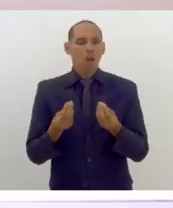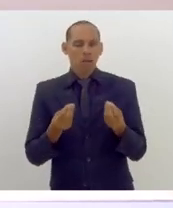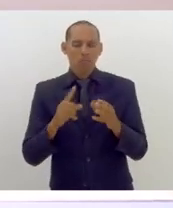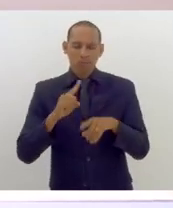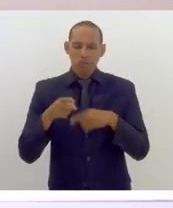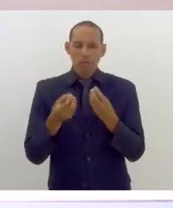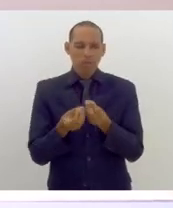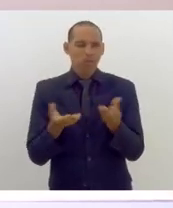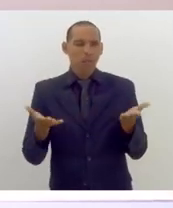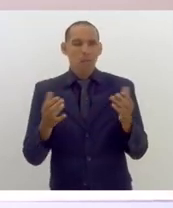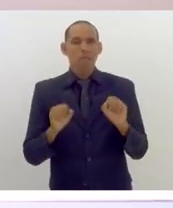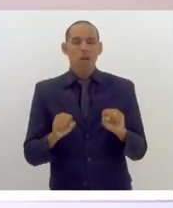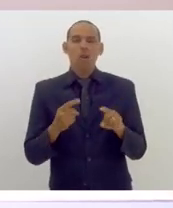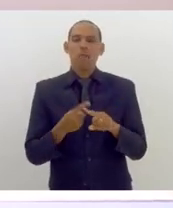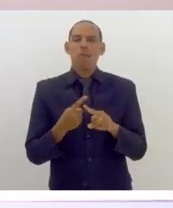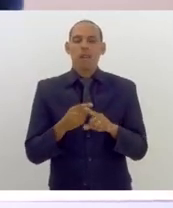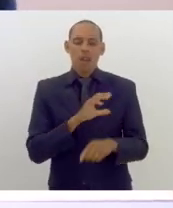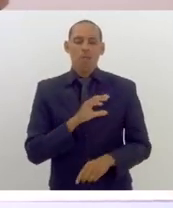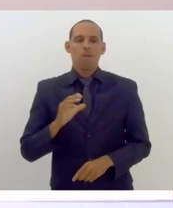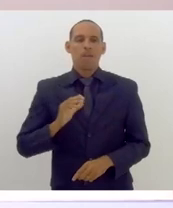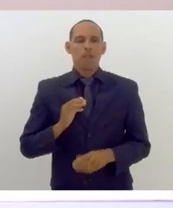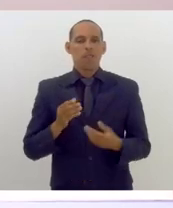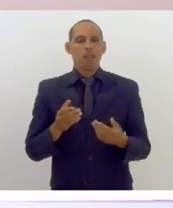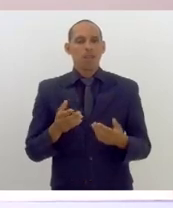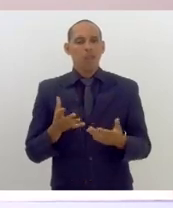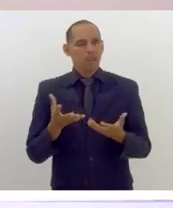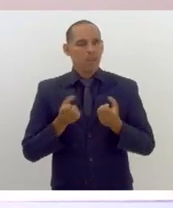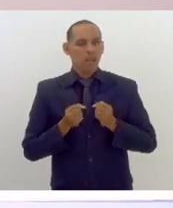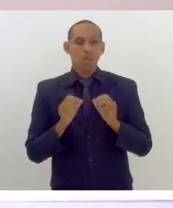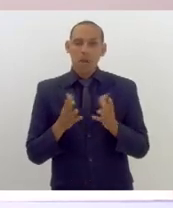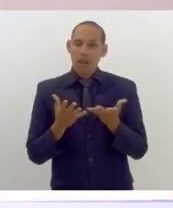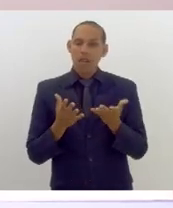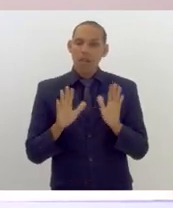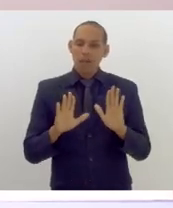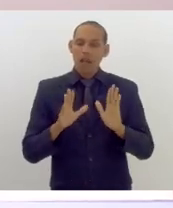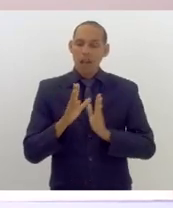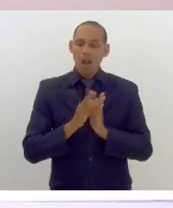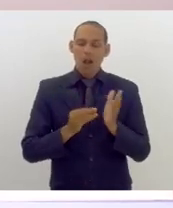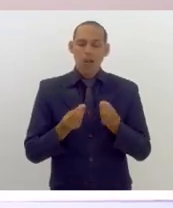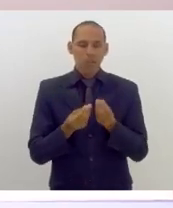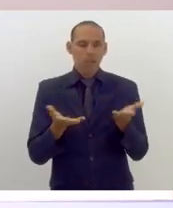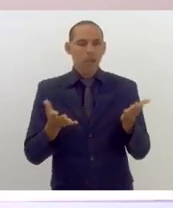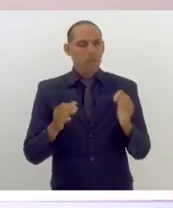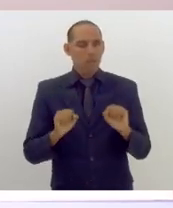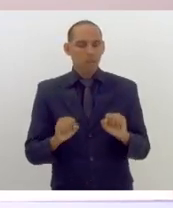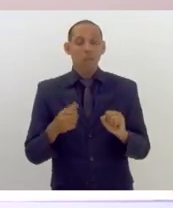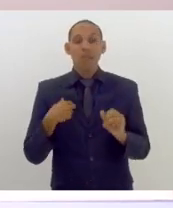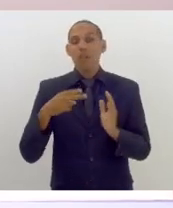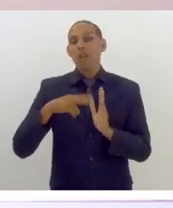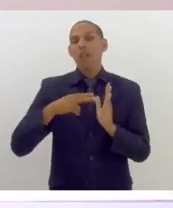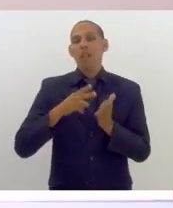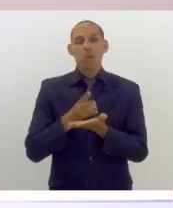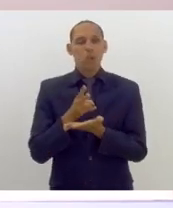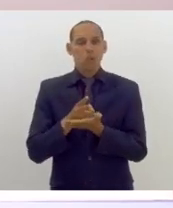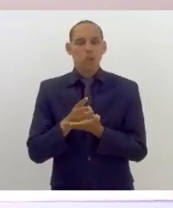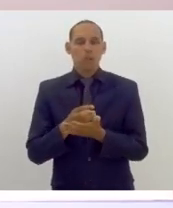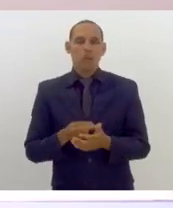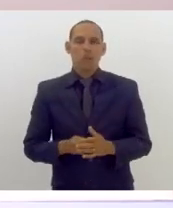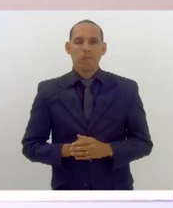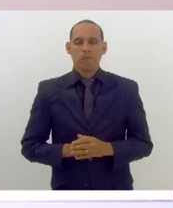disponibilizar tá para começar mas eu posso disponibilizar uma conta eu vou dar continuidade aqui na leitura